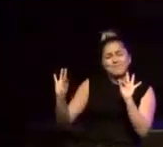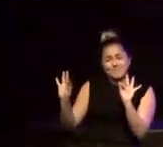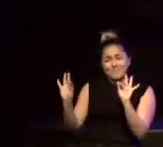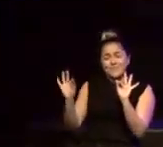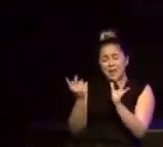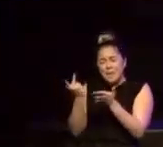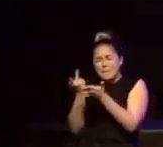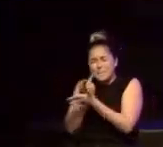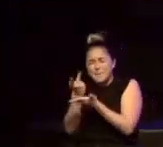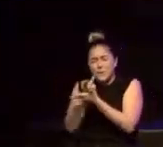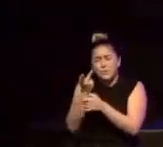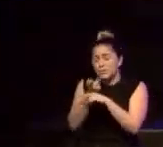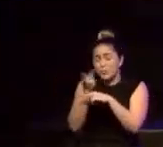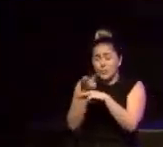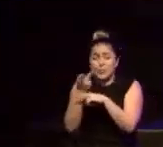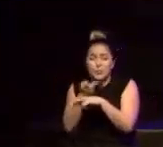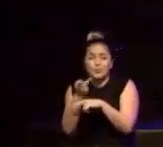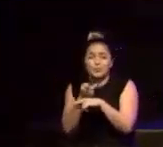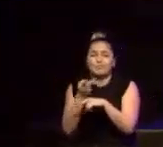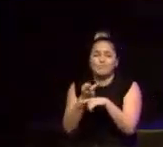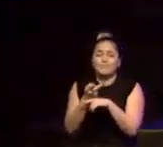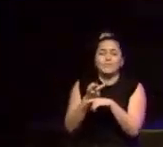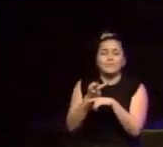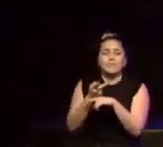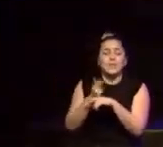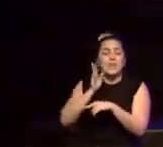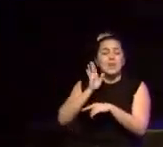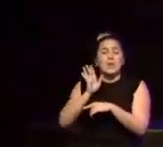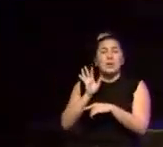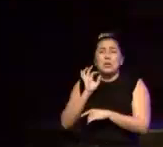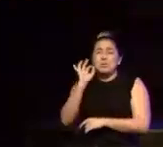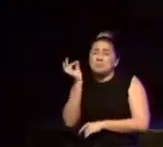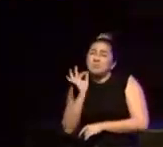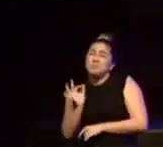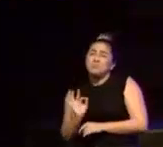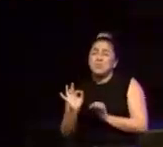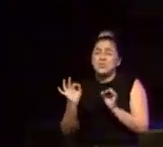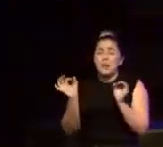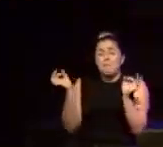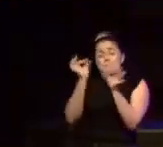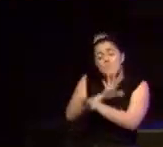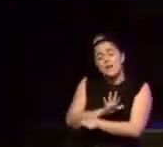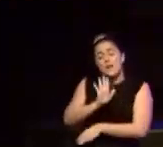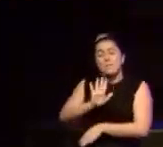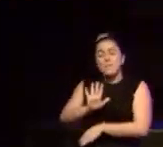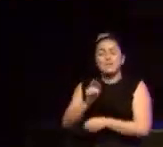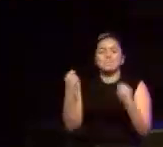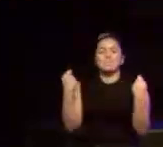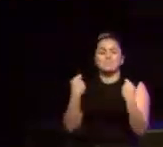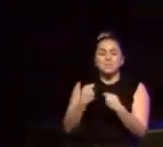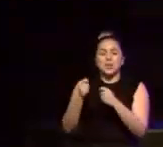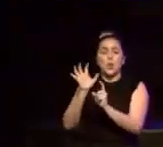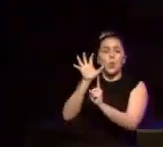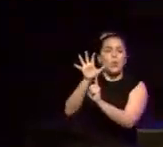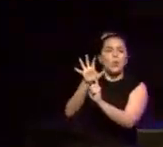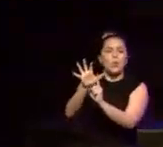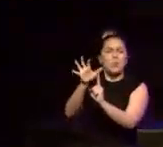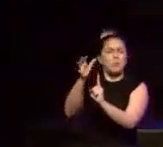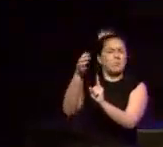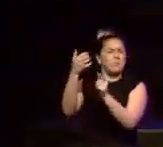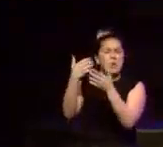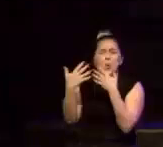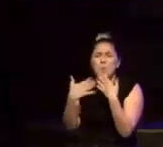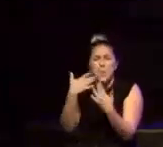ótima. Não sei se você concorda que ela é completa, mas nós podemos ser instrumentos para influenciar pessoas. Qualquer pessoa